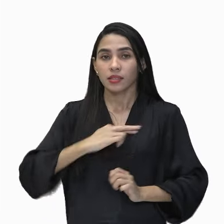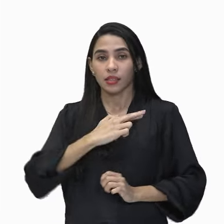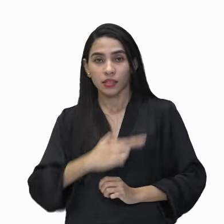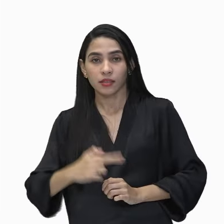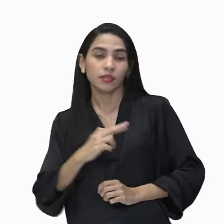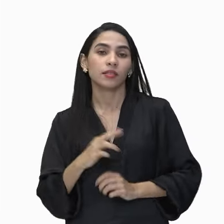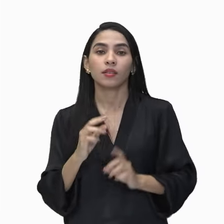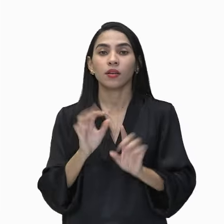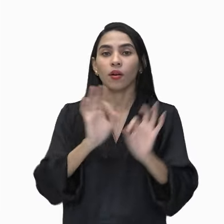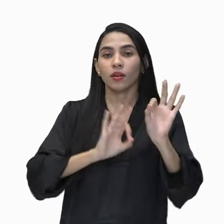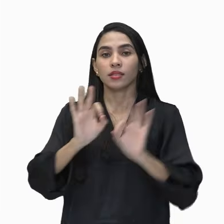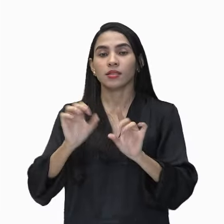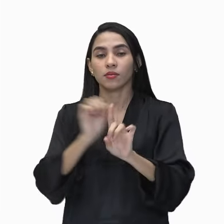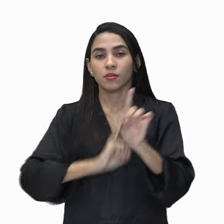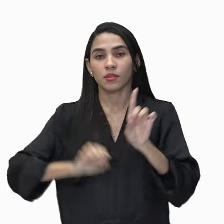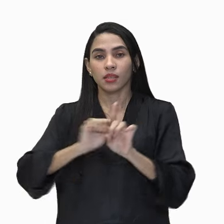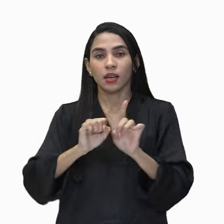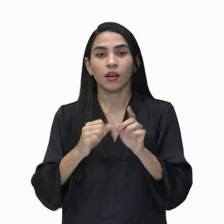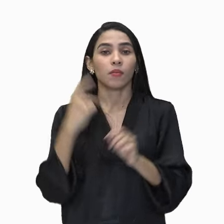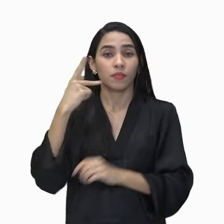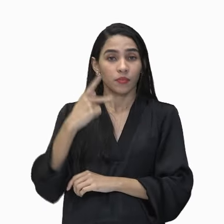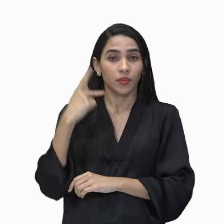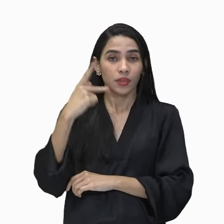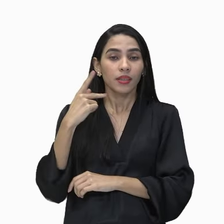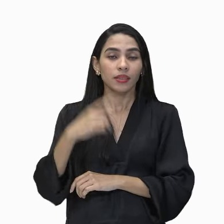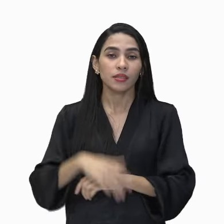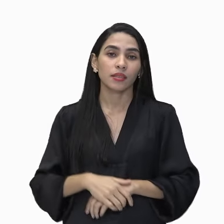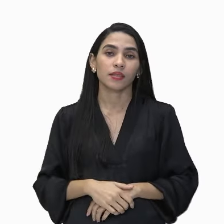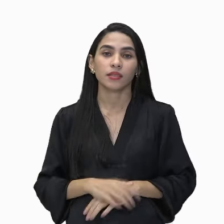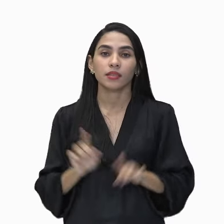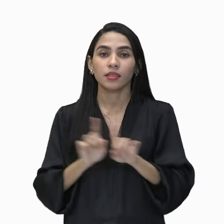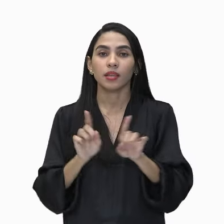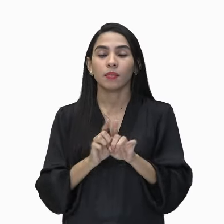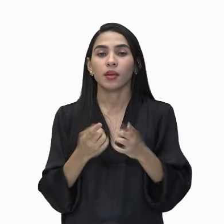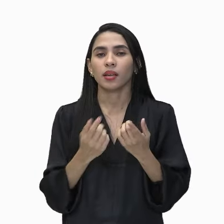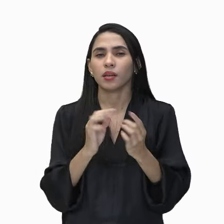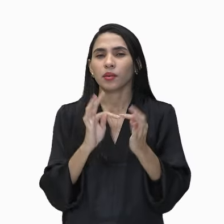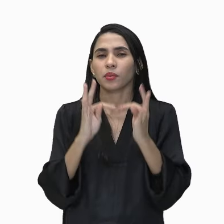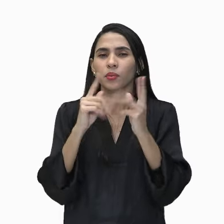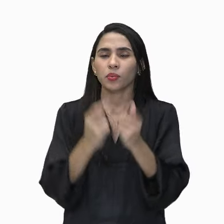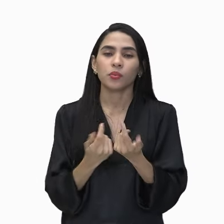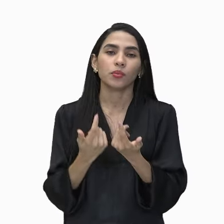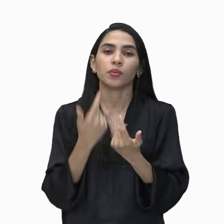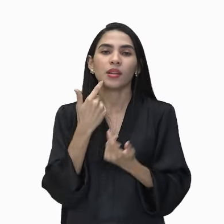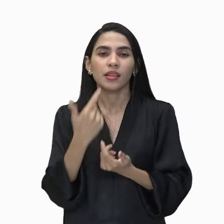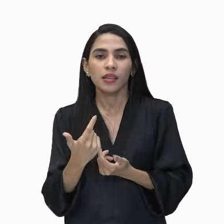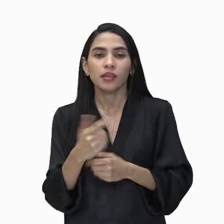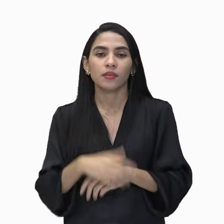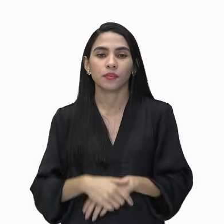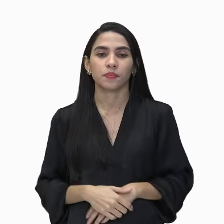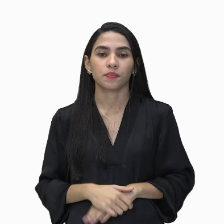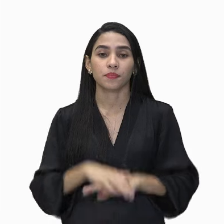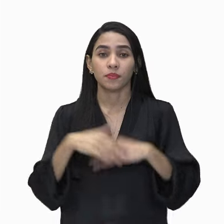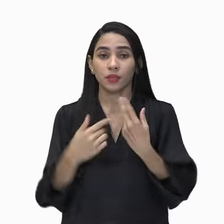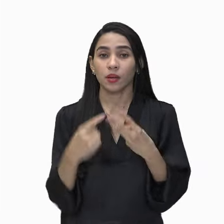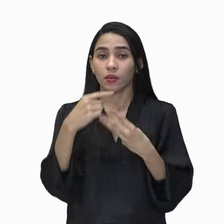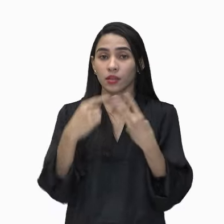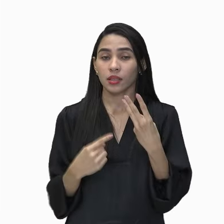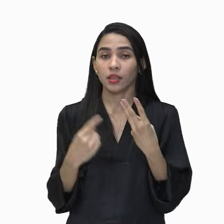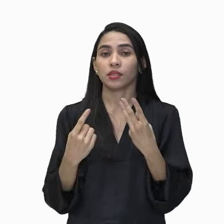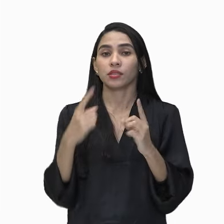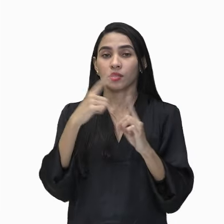organização social, né, a política, a língua, tudo isso daí. Tá bom, gente? Então, esses três tipos